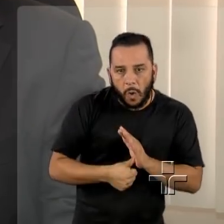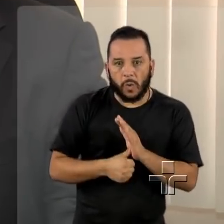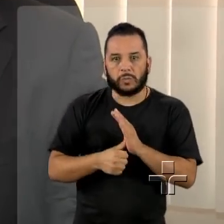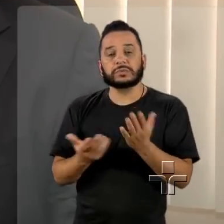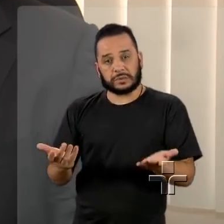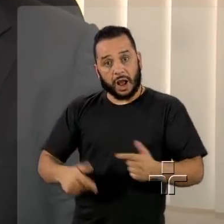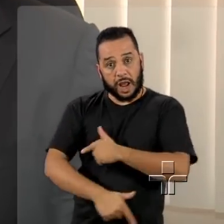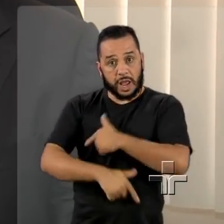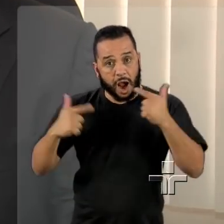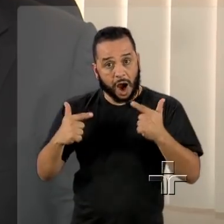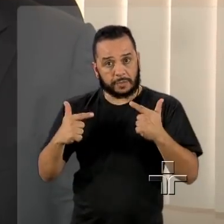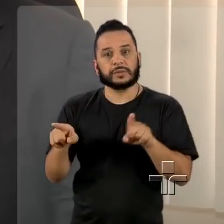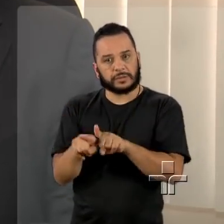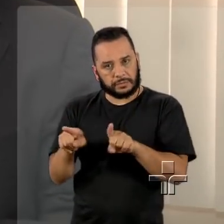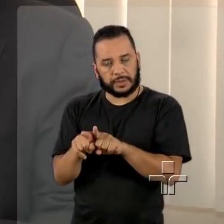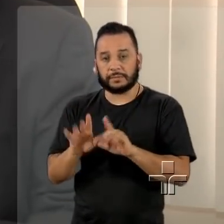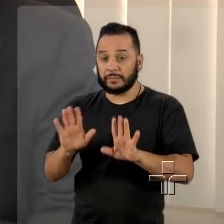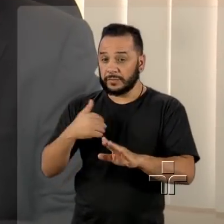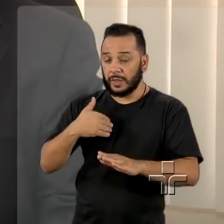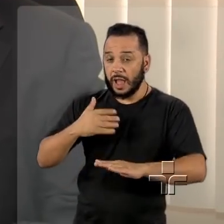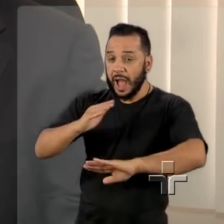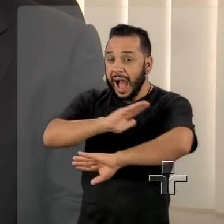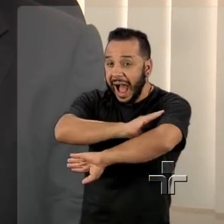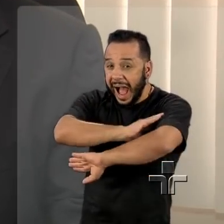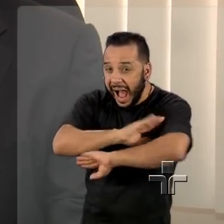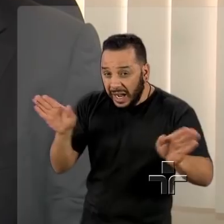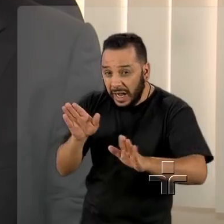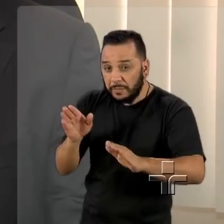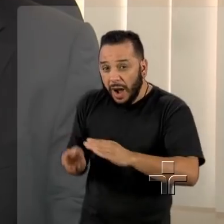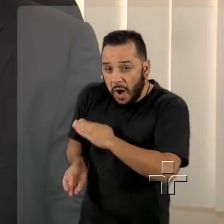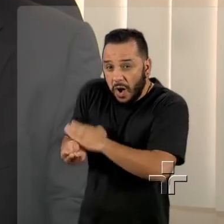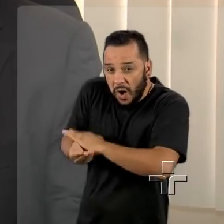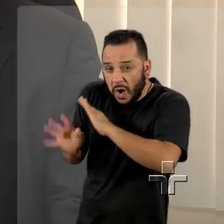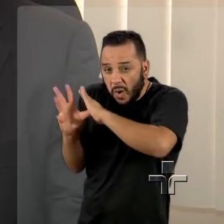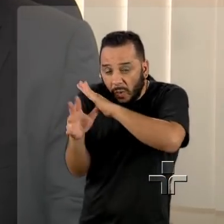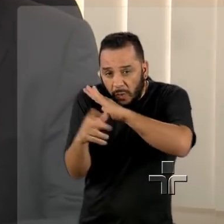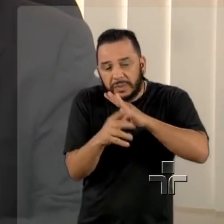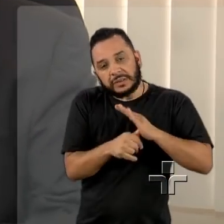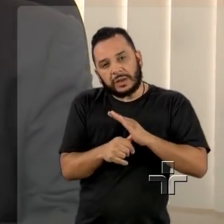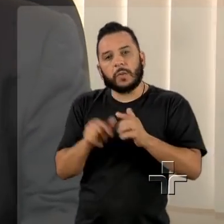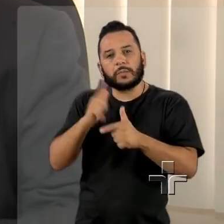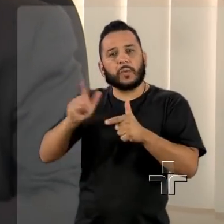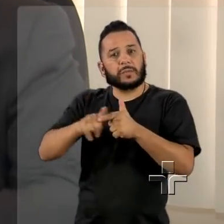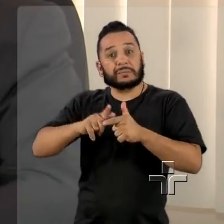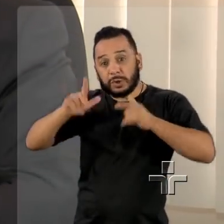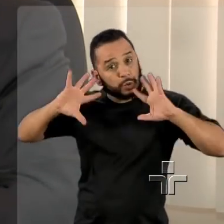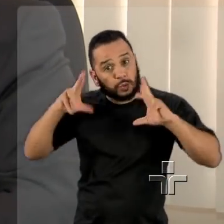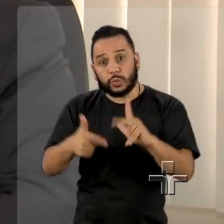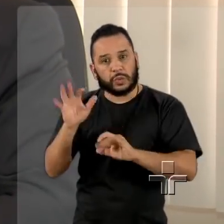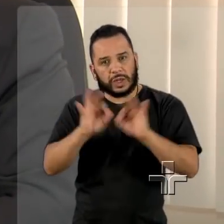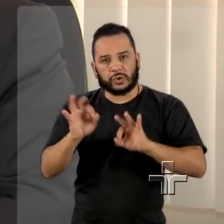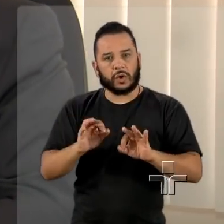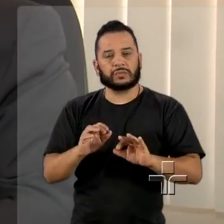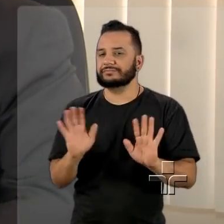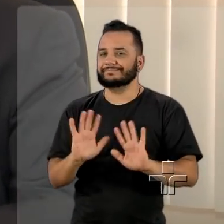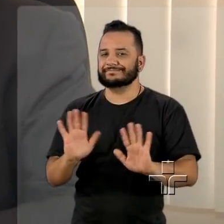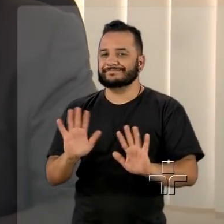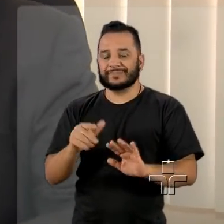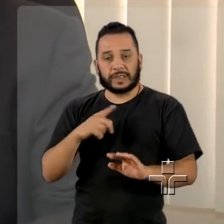geram 76% do PIB. Essas coisas afetam bastante a vida das pessoas, mesmo que indiretamente, e